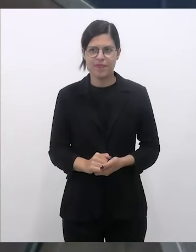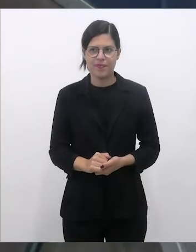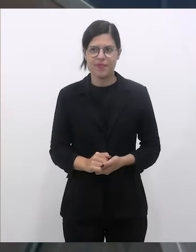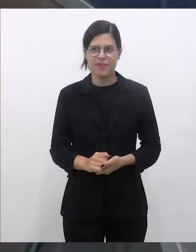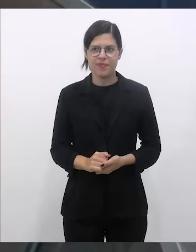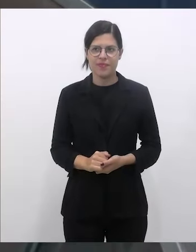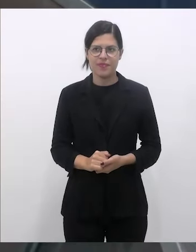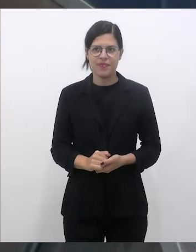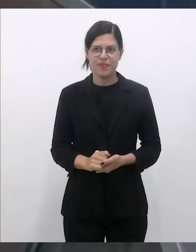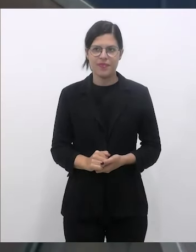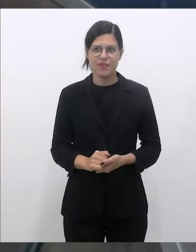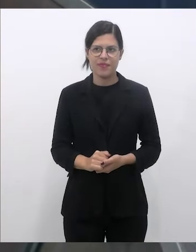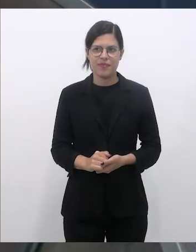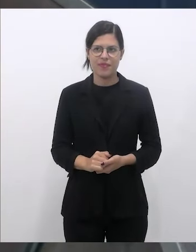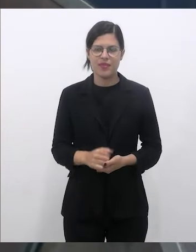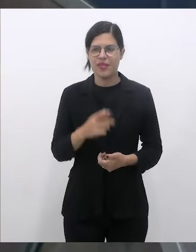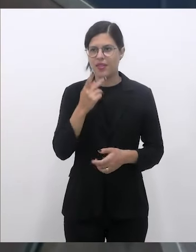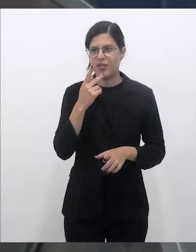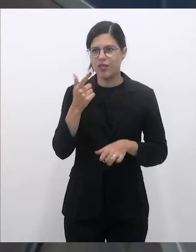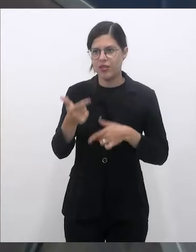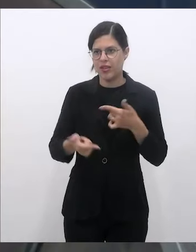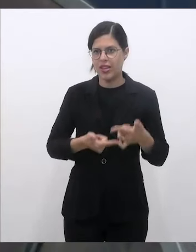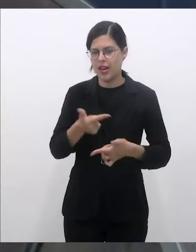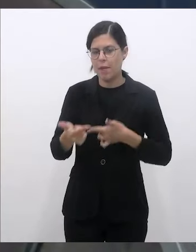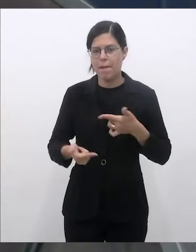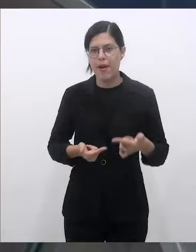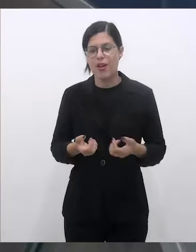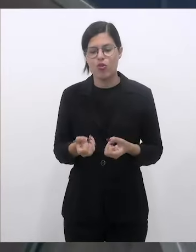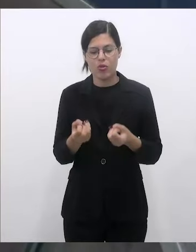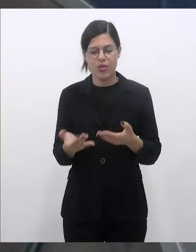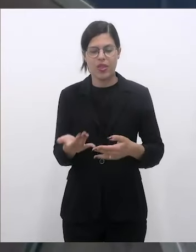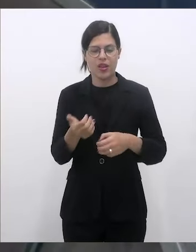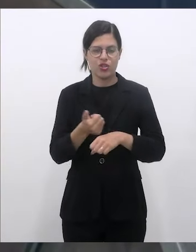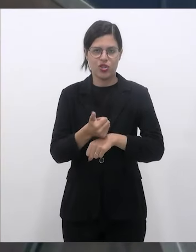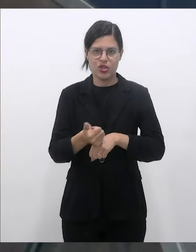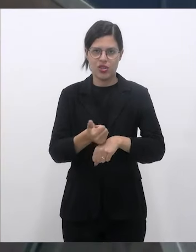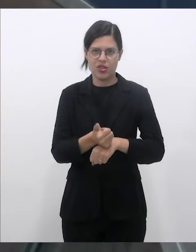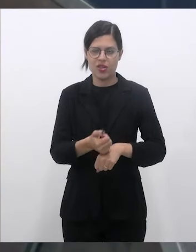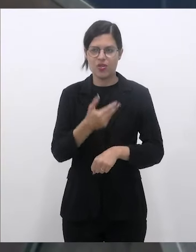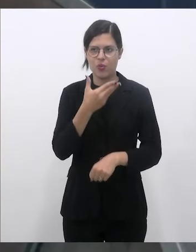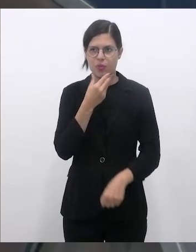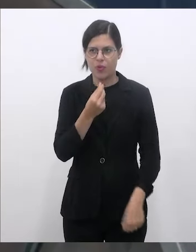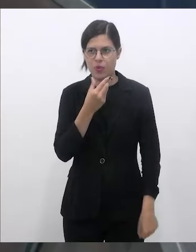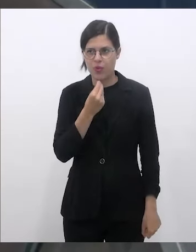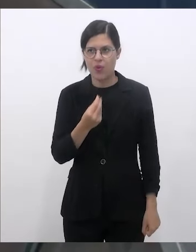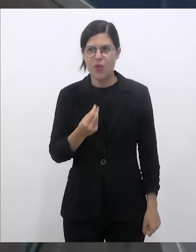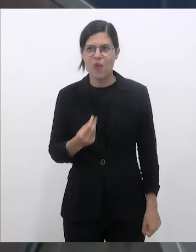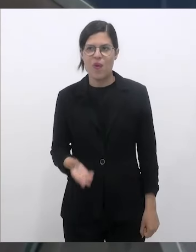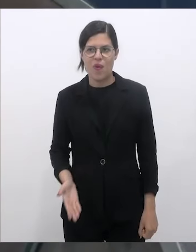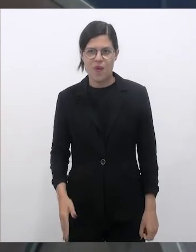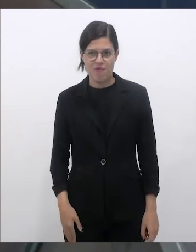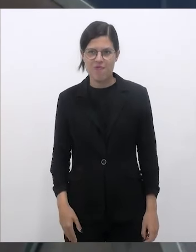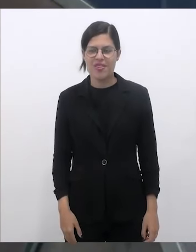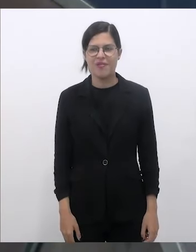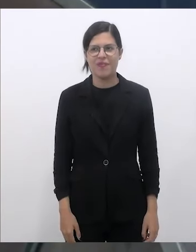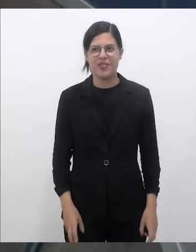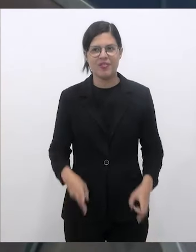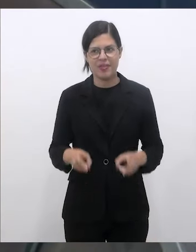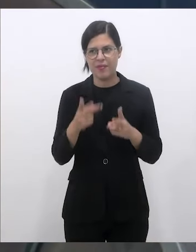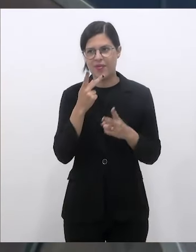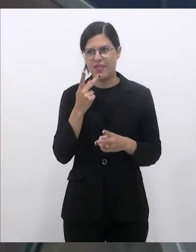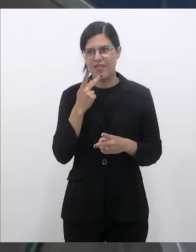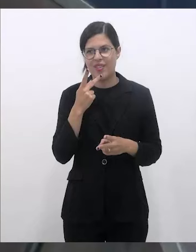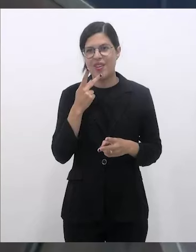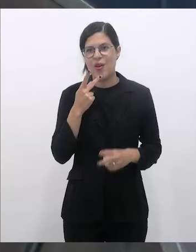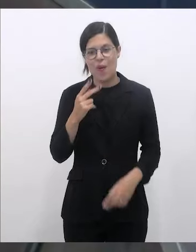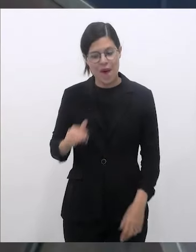dizia que o trabalho dignifica o homem, né? Ela assim, meu filho, o trabalho dignifica o